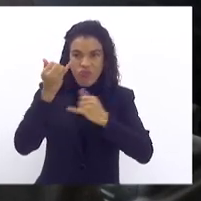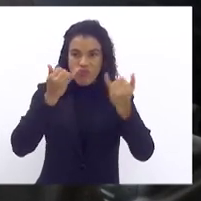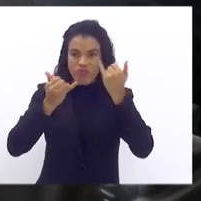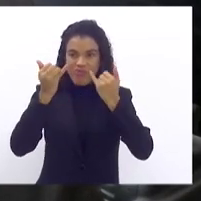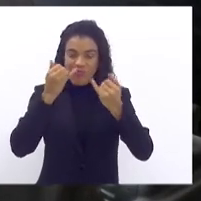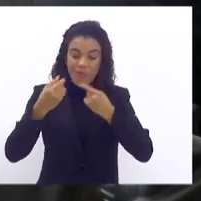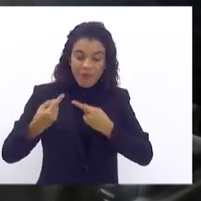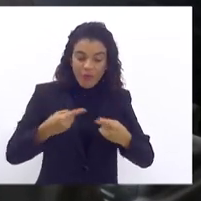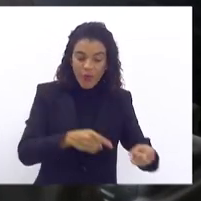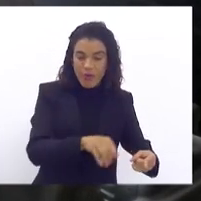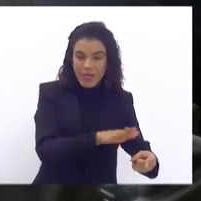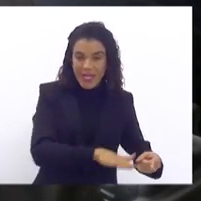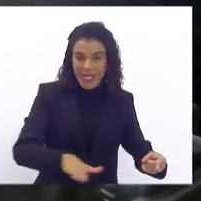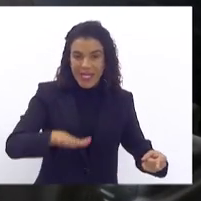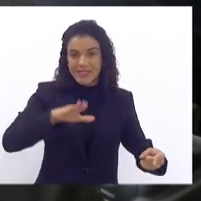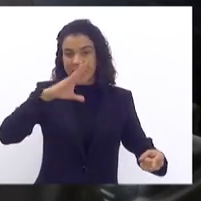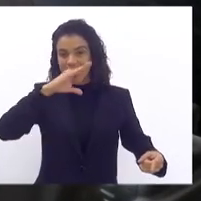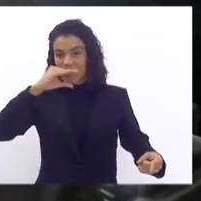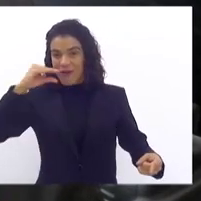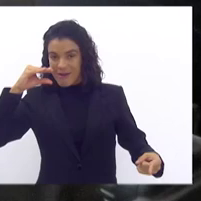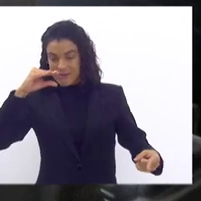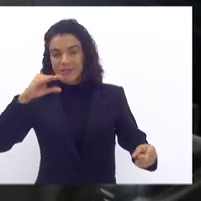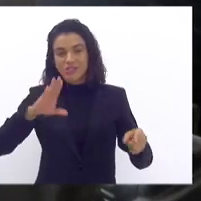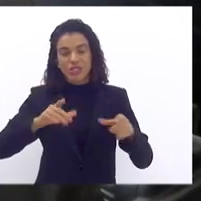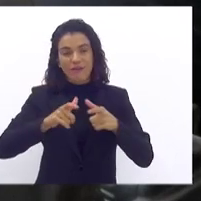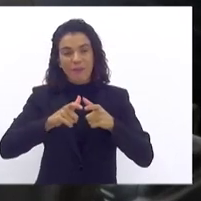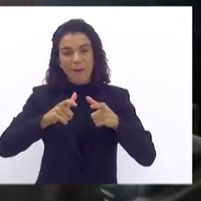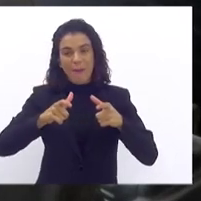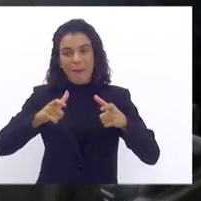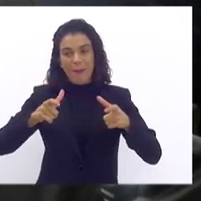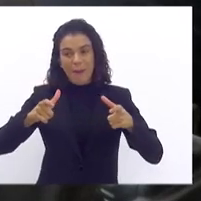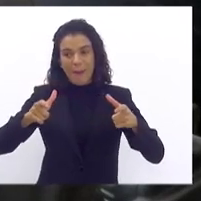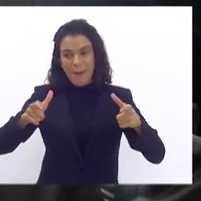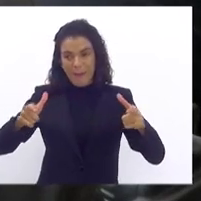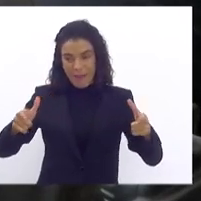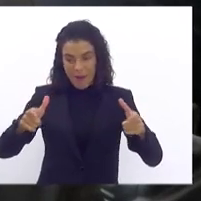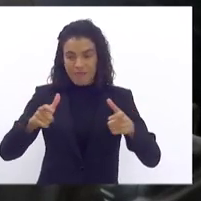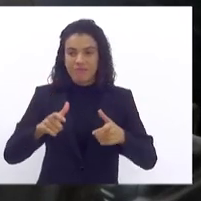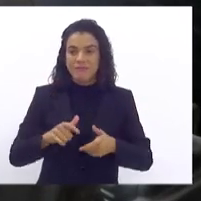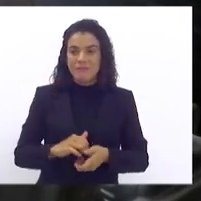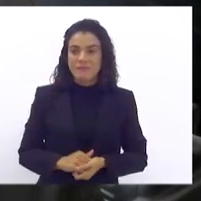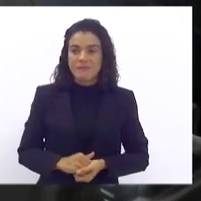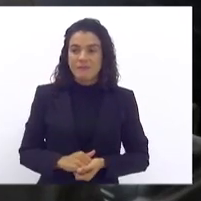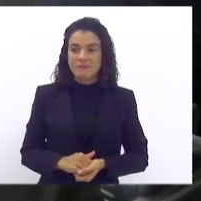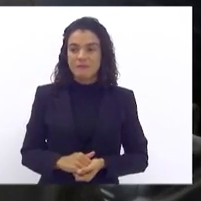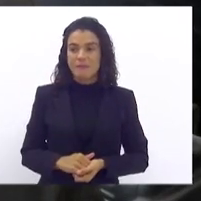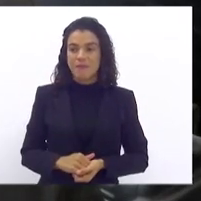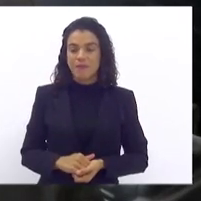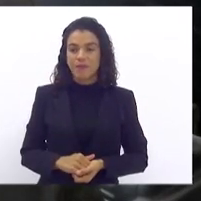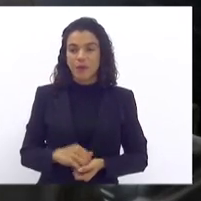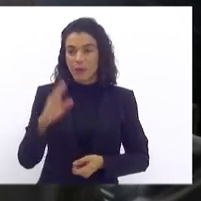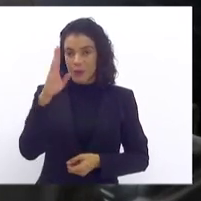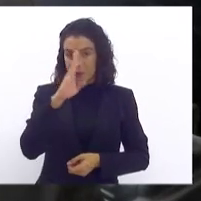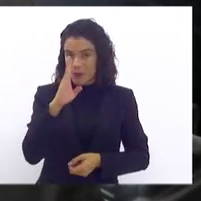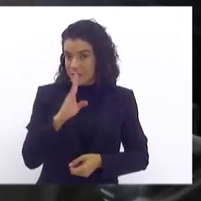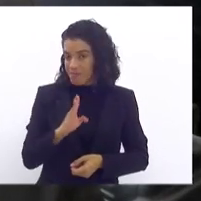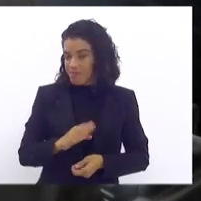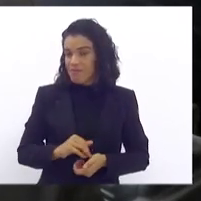contra crianças e adolescentes, que é um crescente que vem acontecendo também no Brasil.